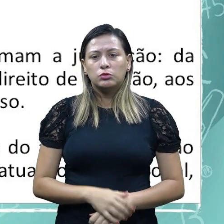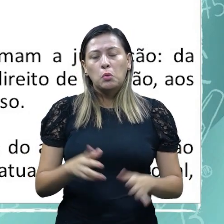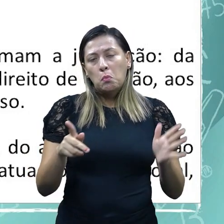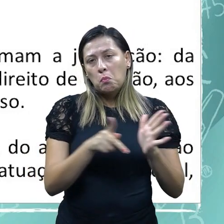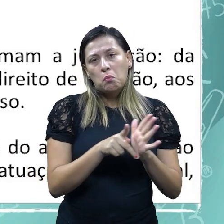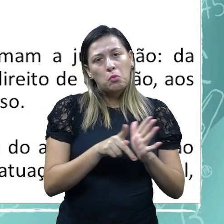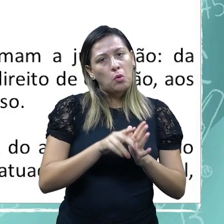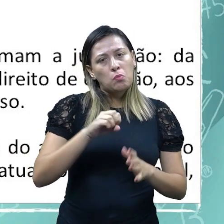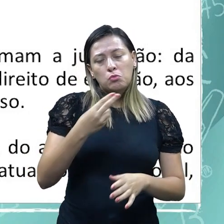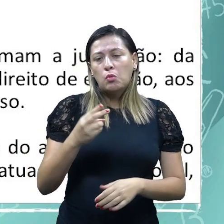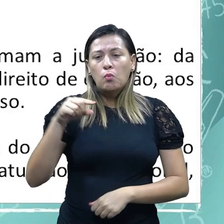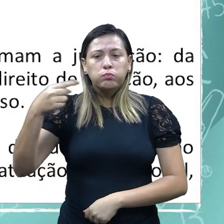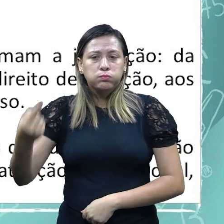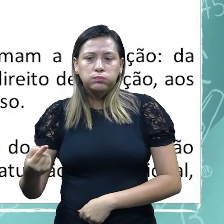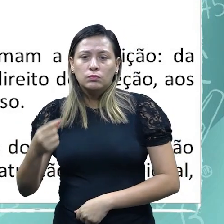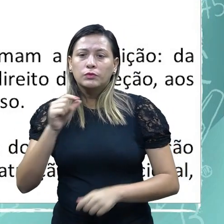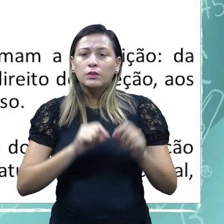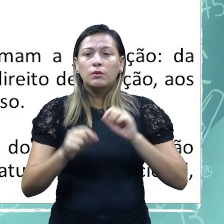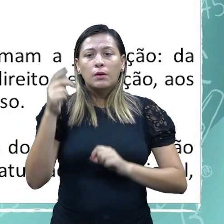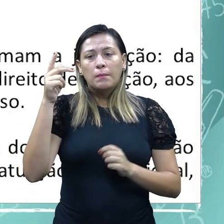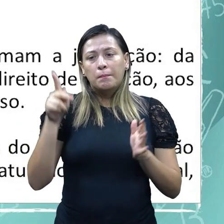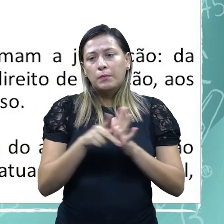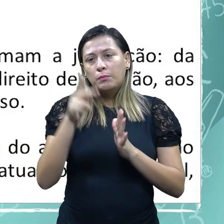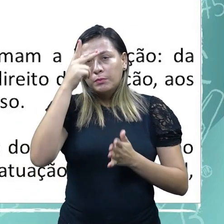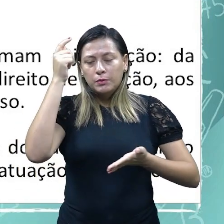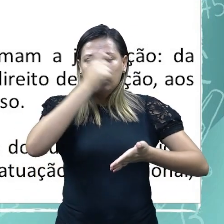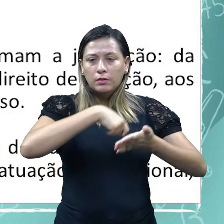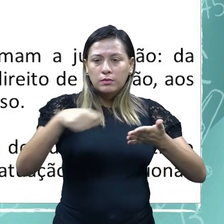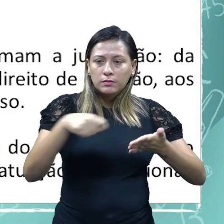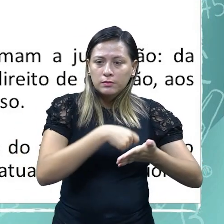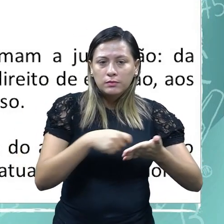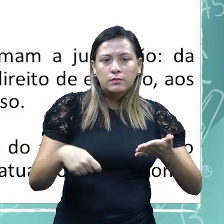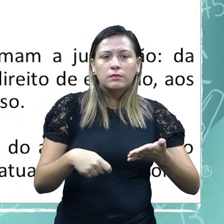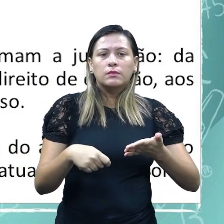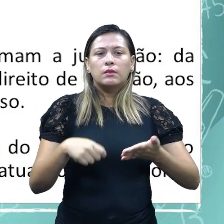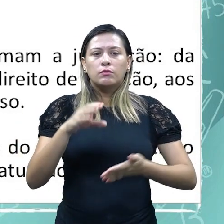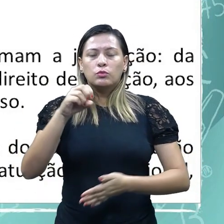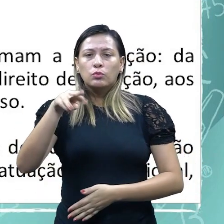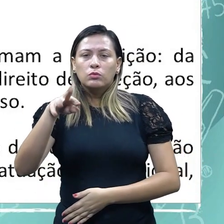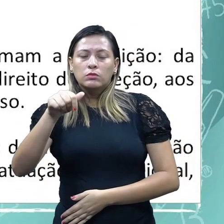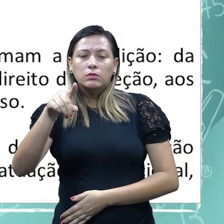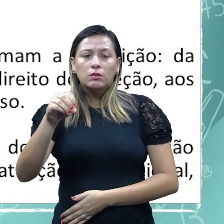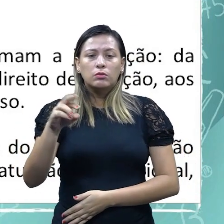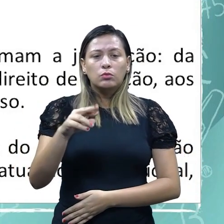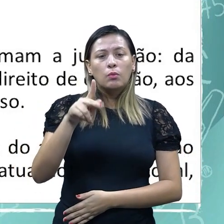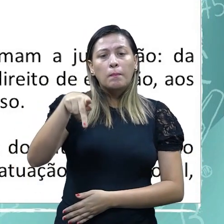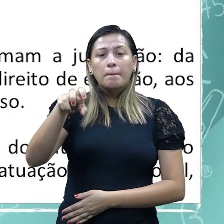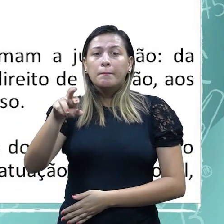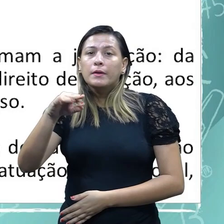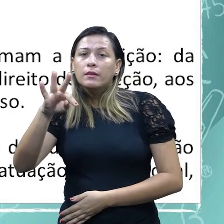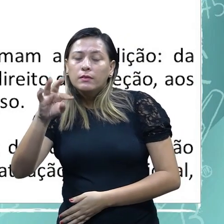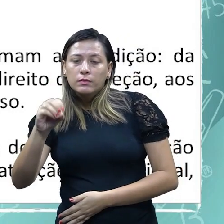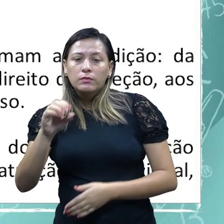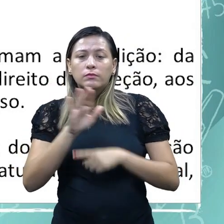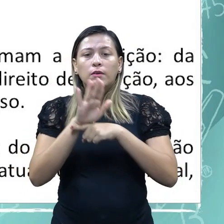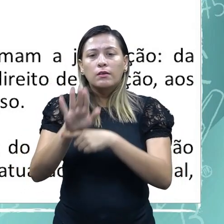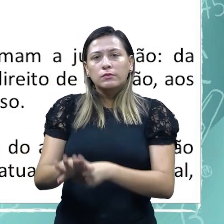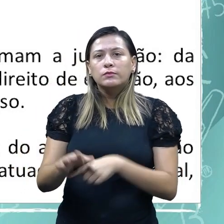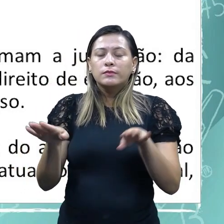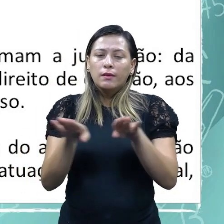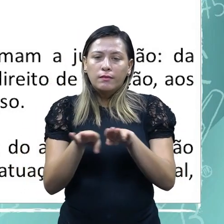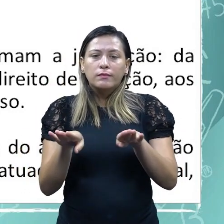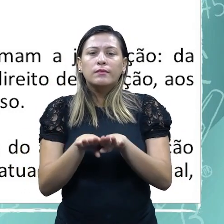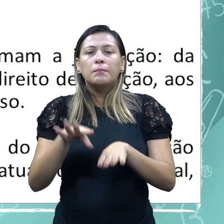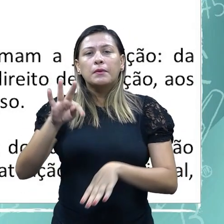falando ato do escrivão, ato do escrevente, do contador, do perito, do assistente, da testemunha,